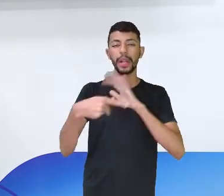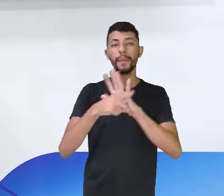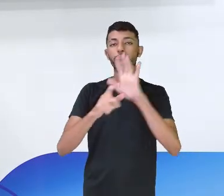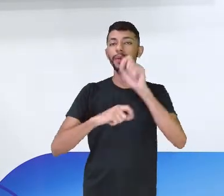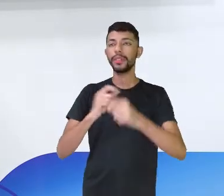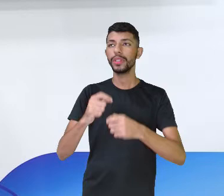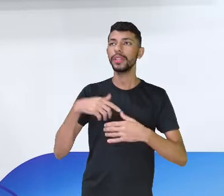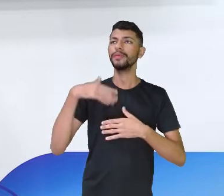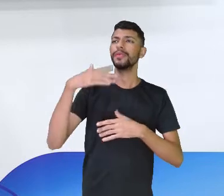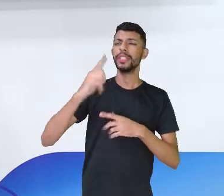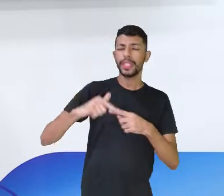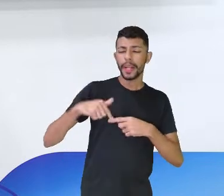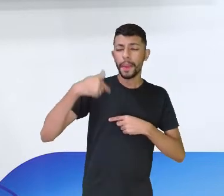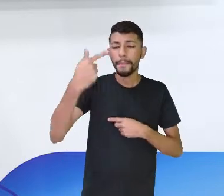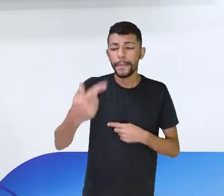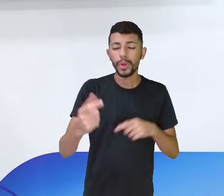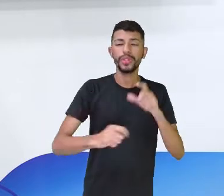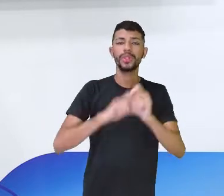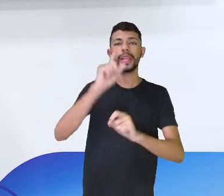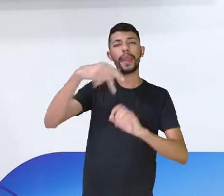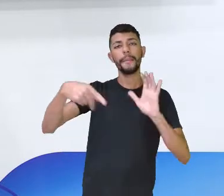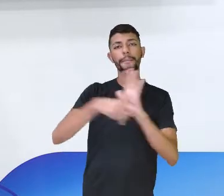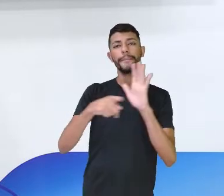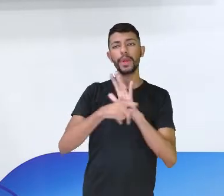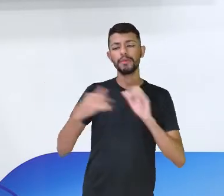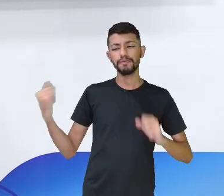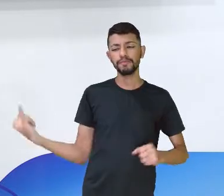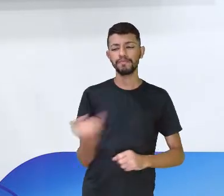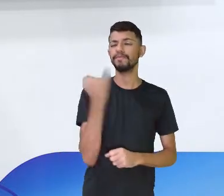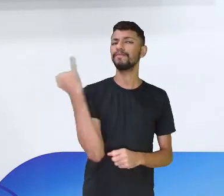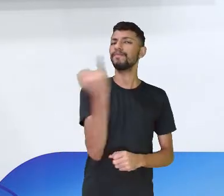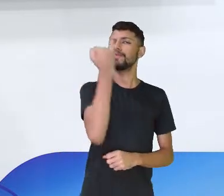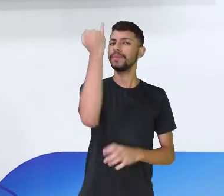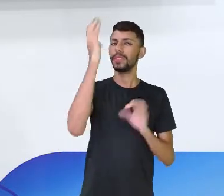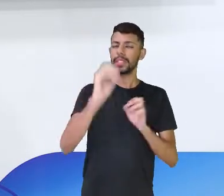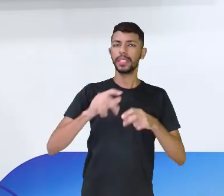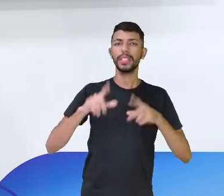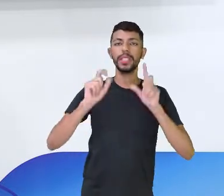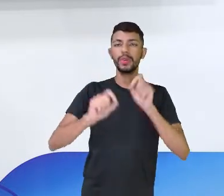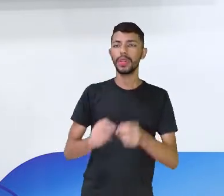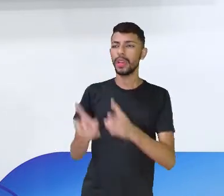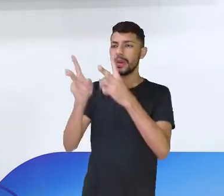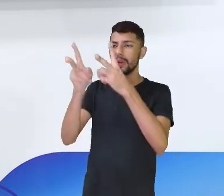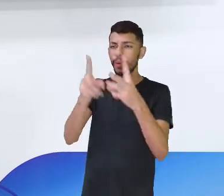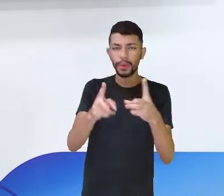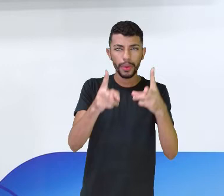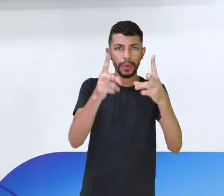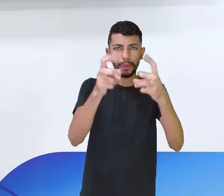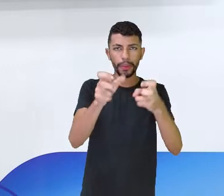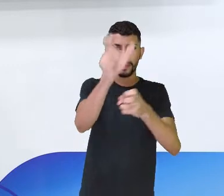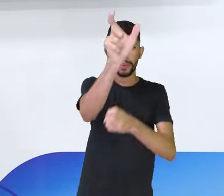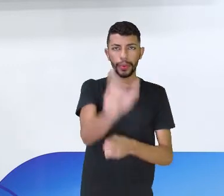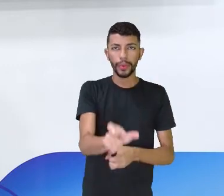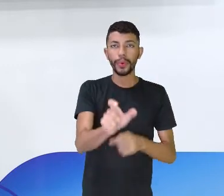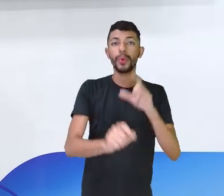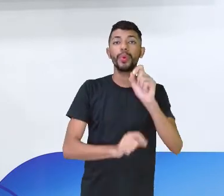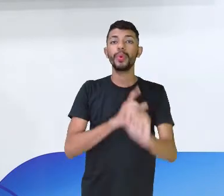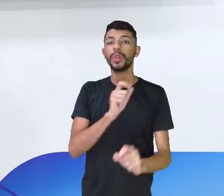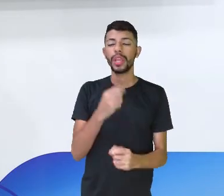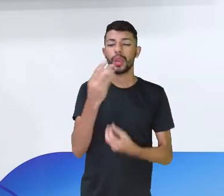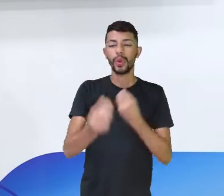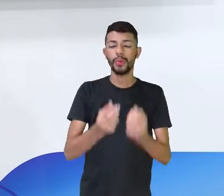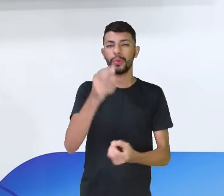mais na frente se transforma numa competência importante, né, da gente enxergar o outro como um ser que sente,